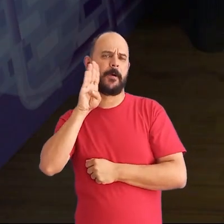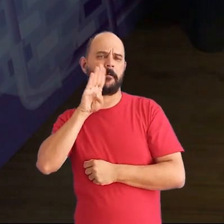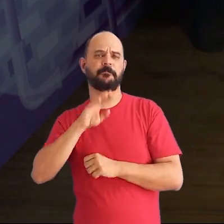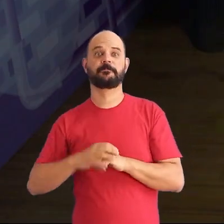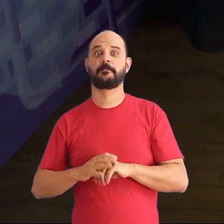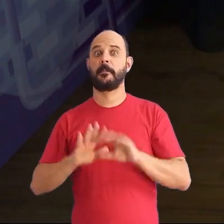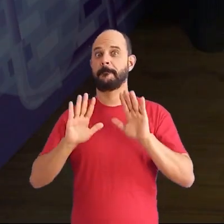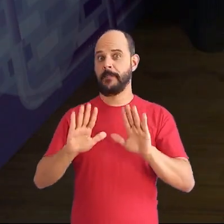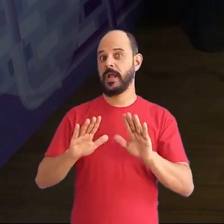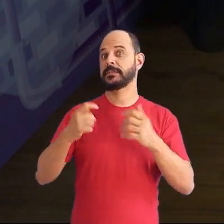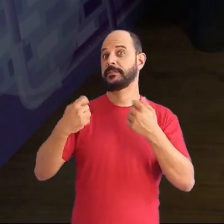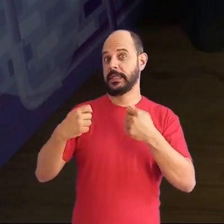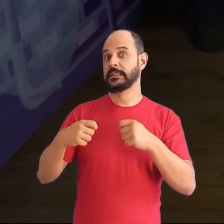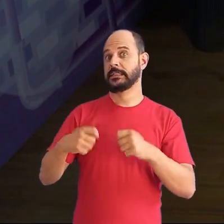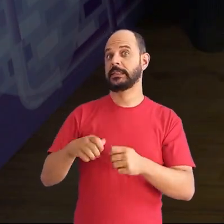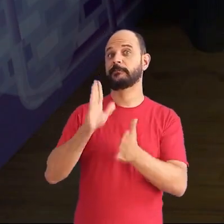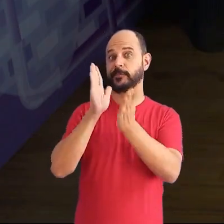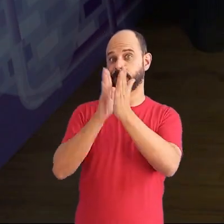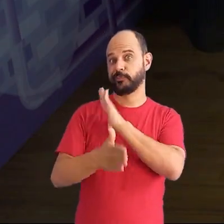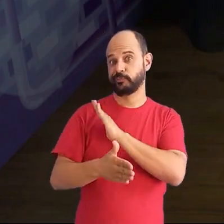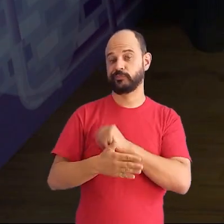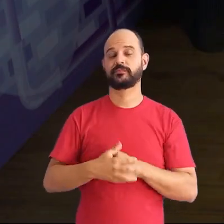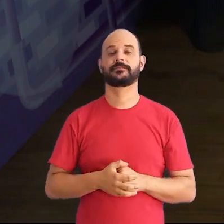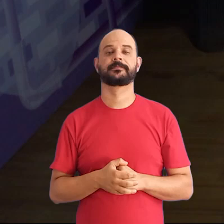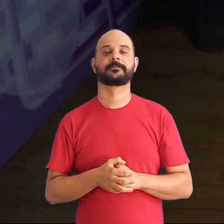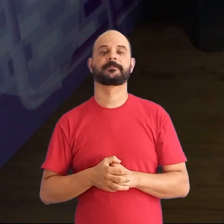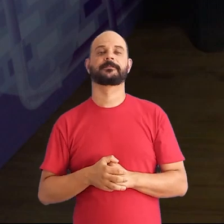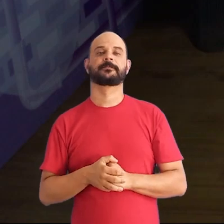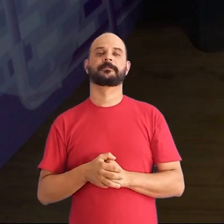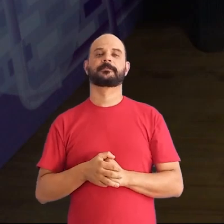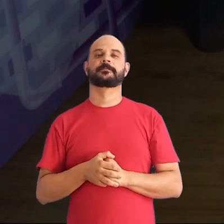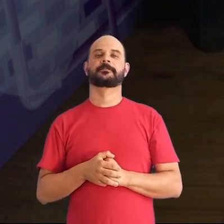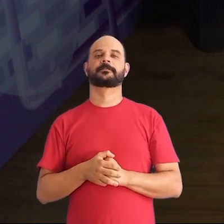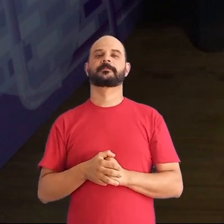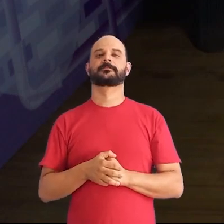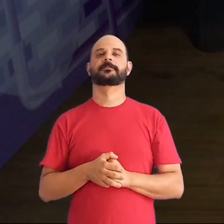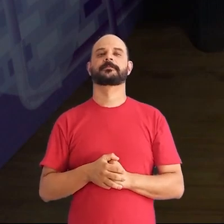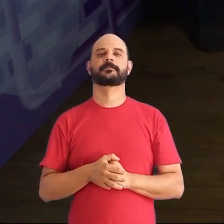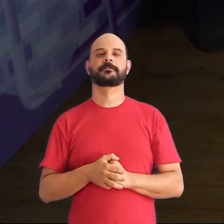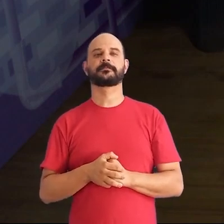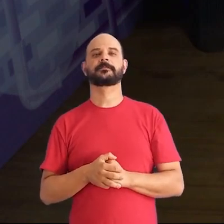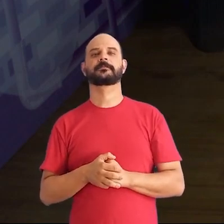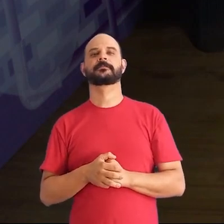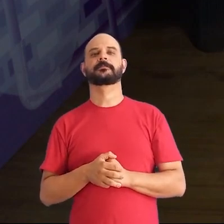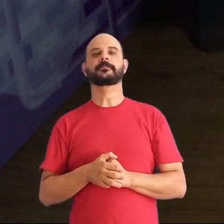Fotos ficaram super legais. Mas agora precisamos ir.